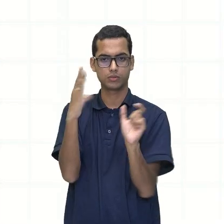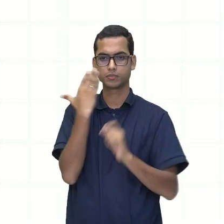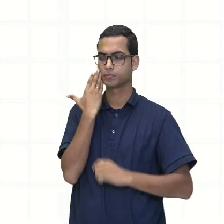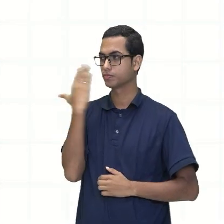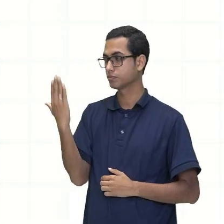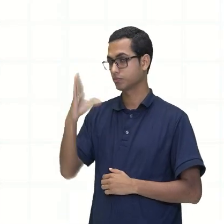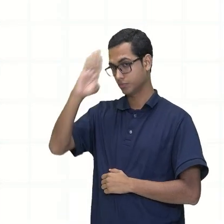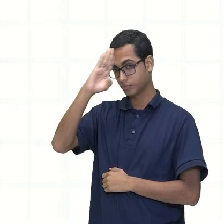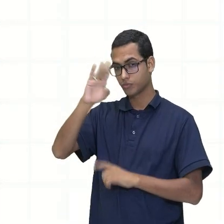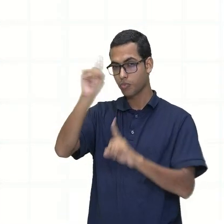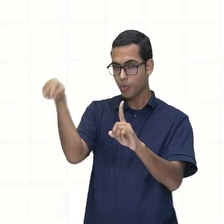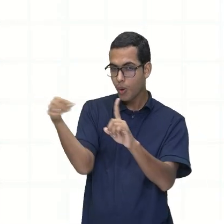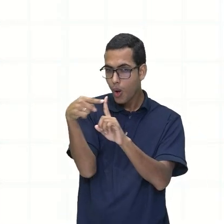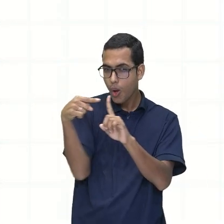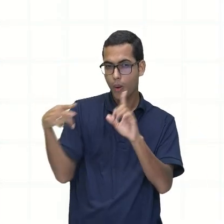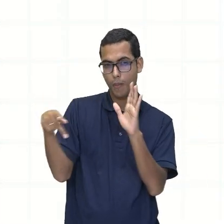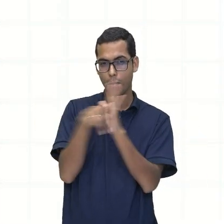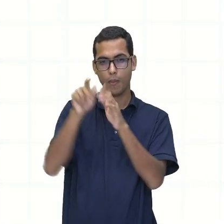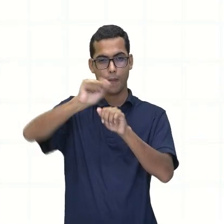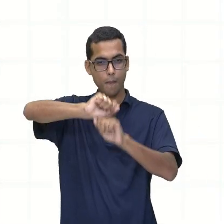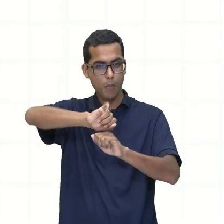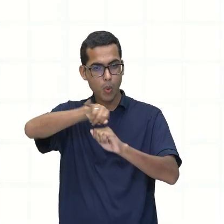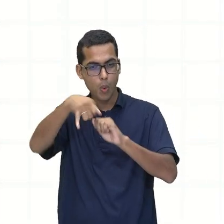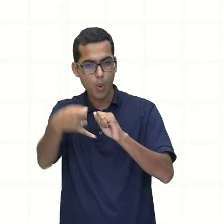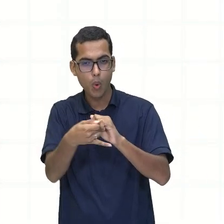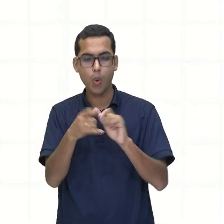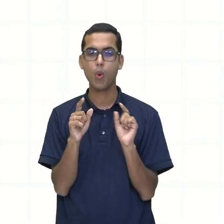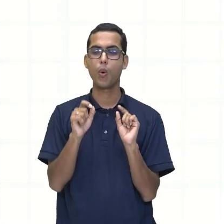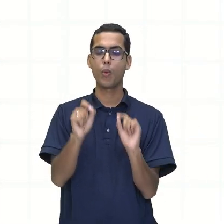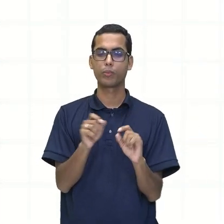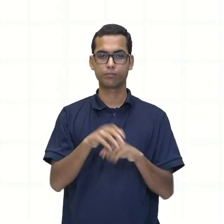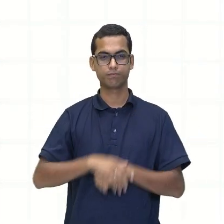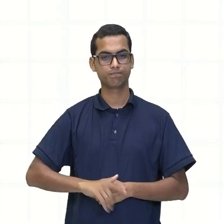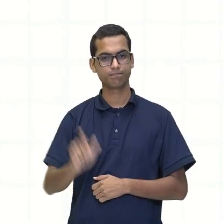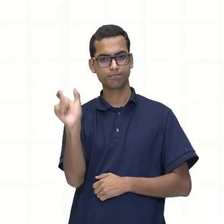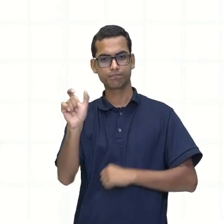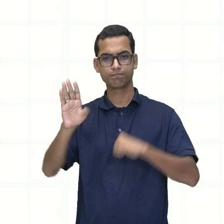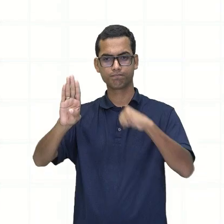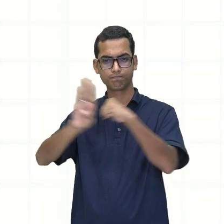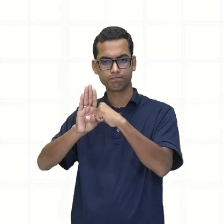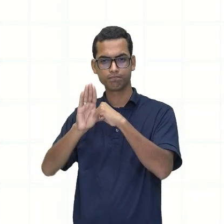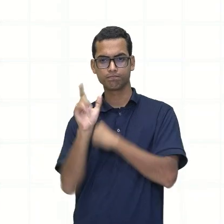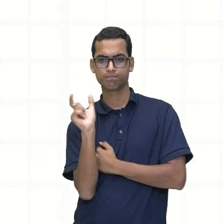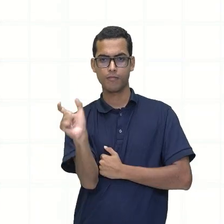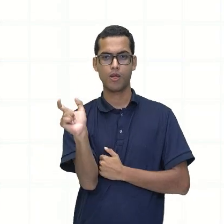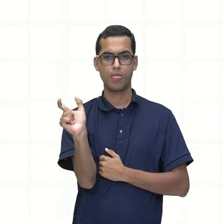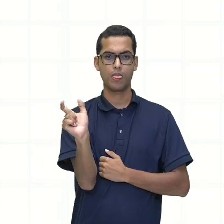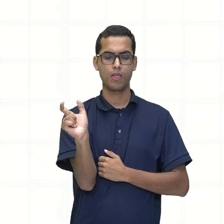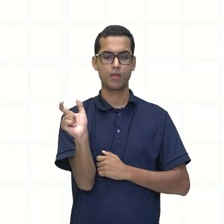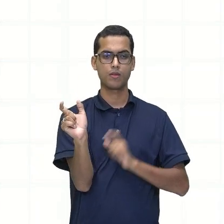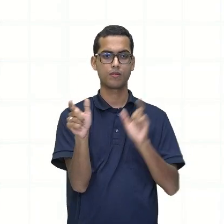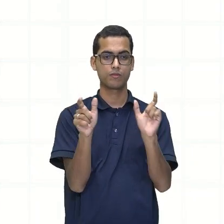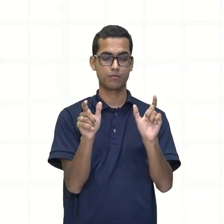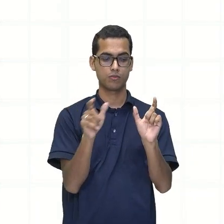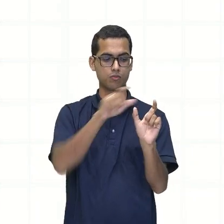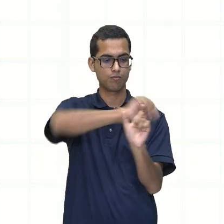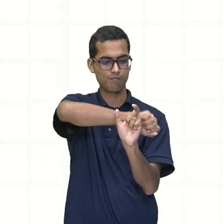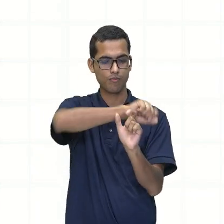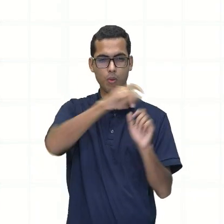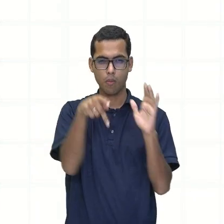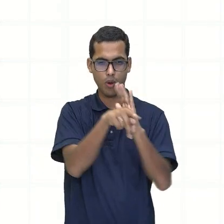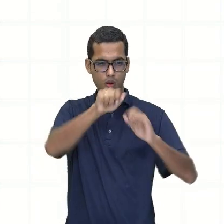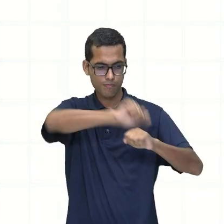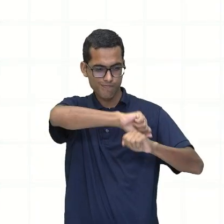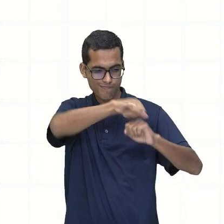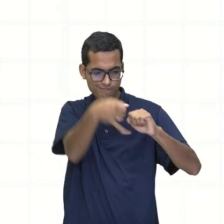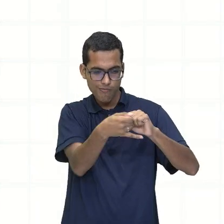principal função, sua principal função é acompanhar quem? O